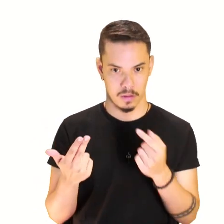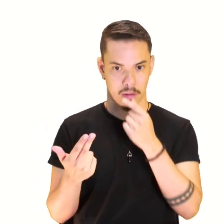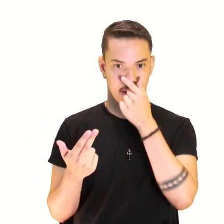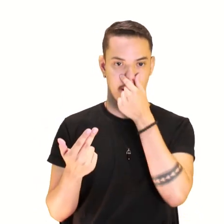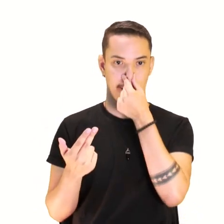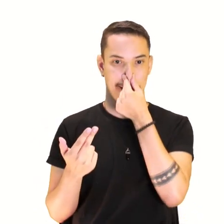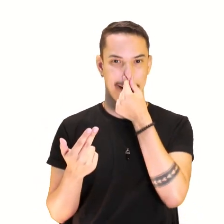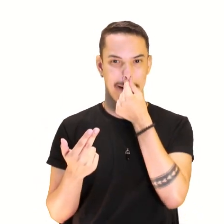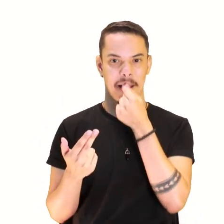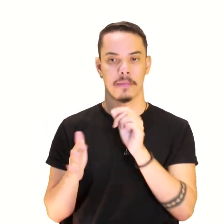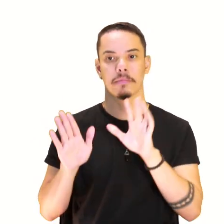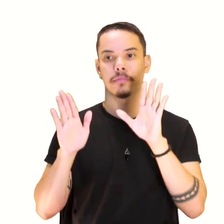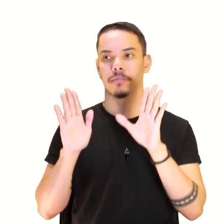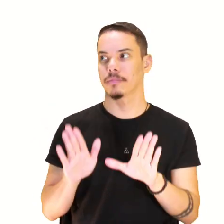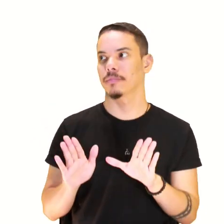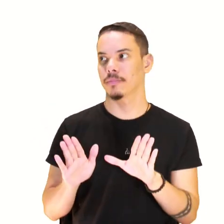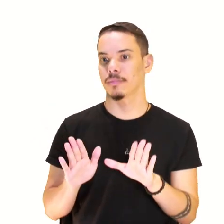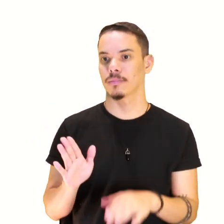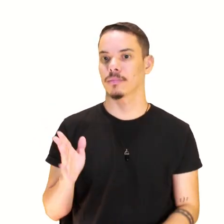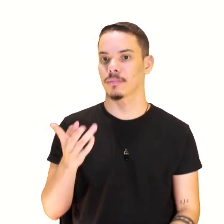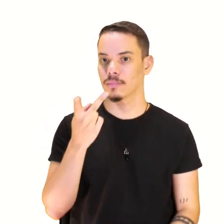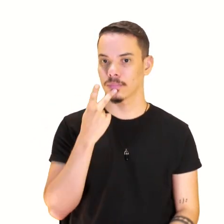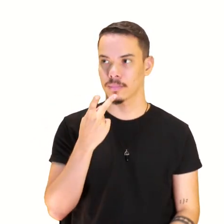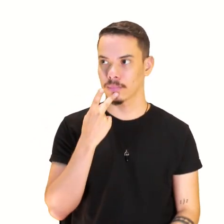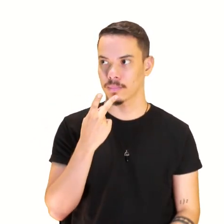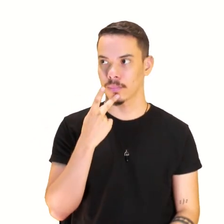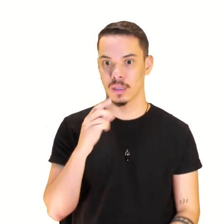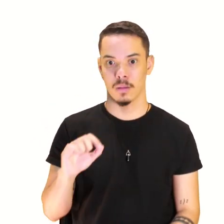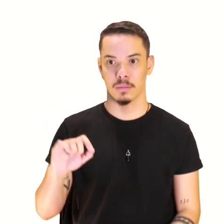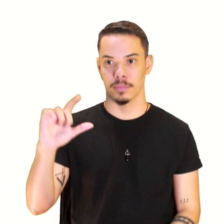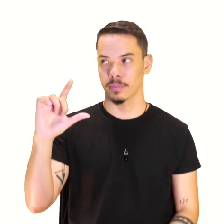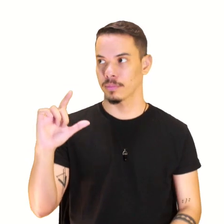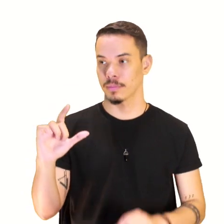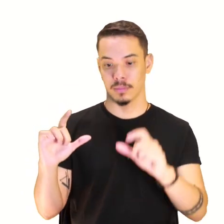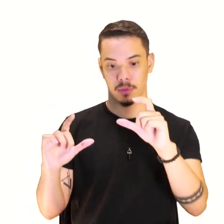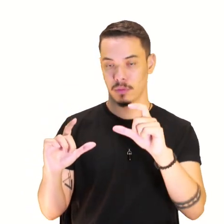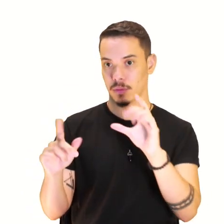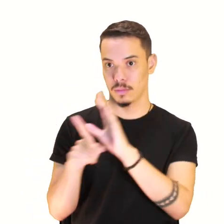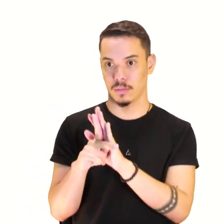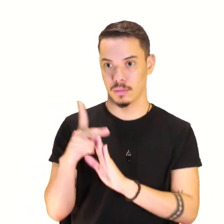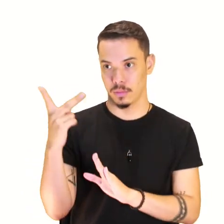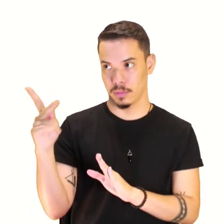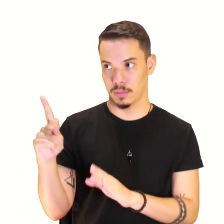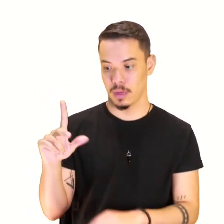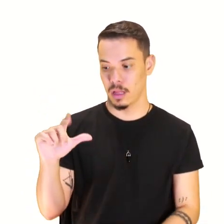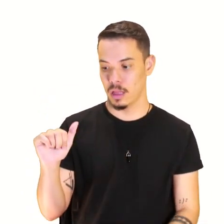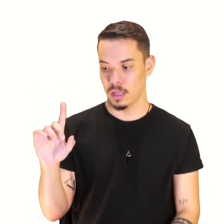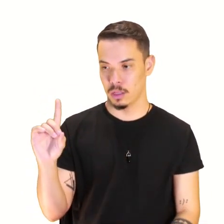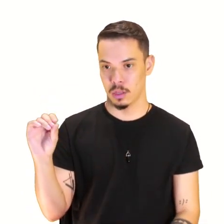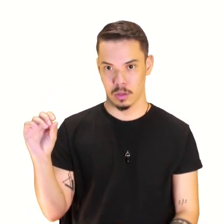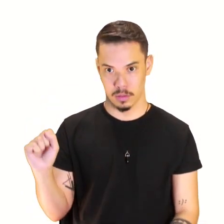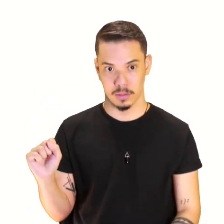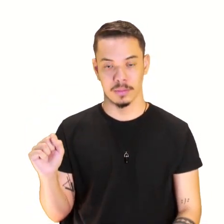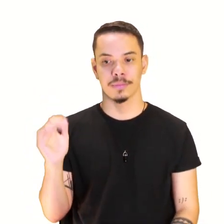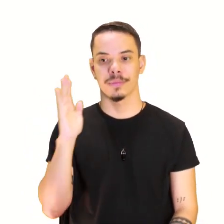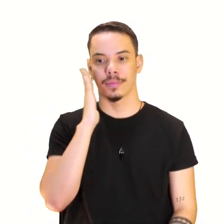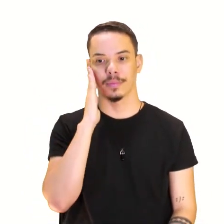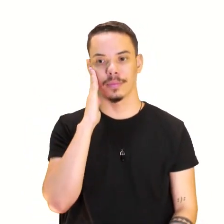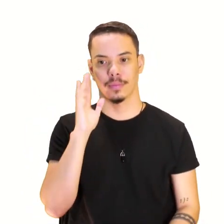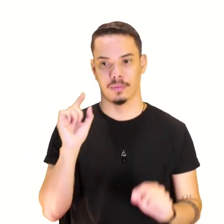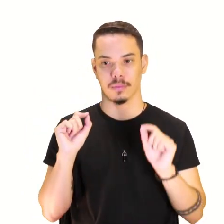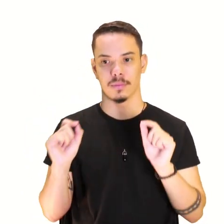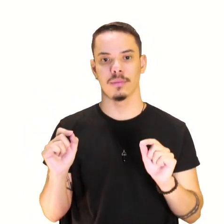tem aqui o seguinte, uma proporcionalidade com os seus lados. E ele quer saber o seguinte,